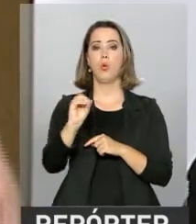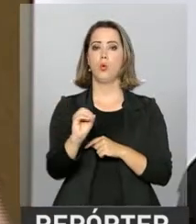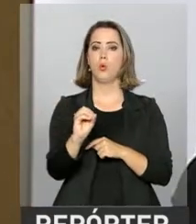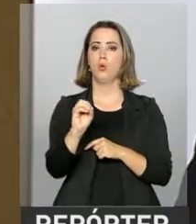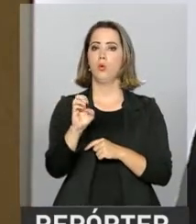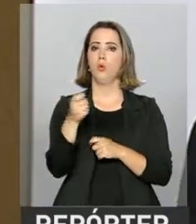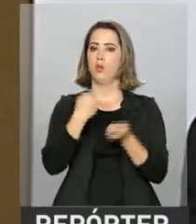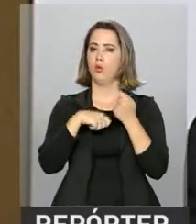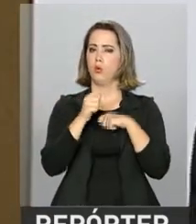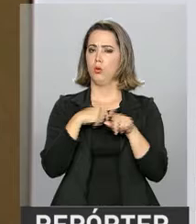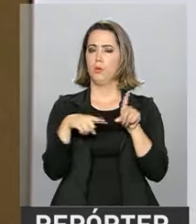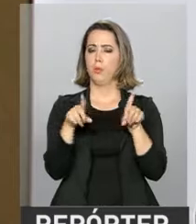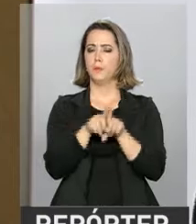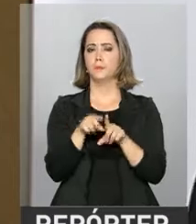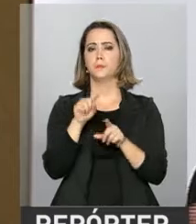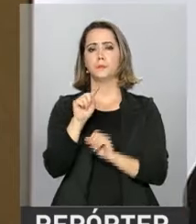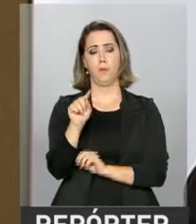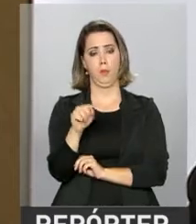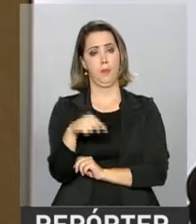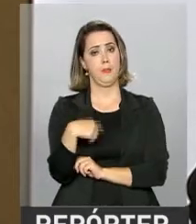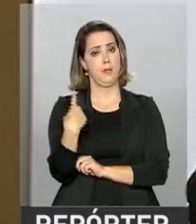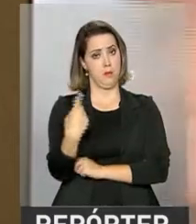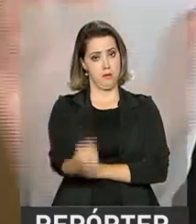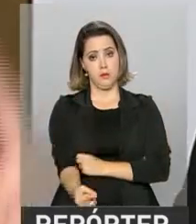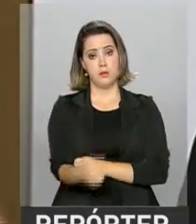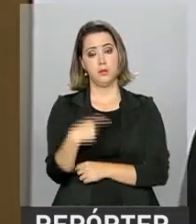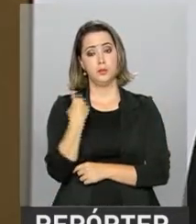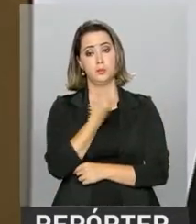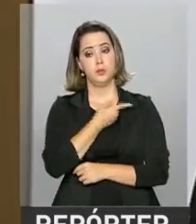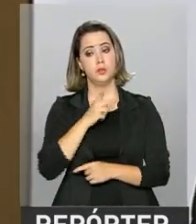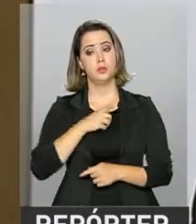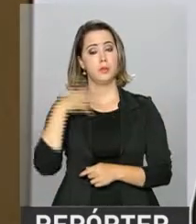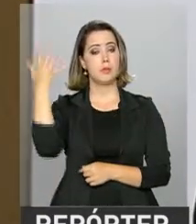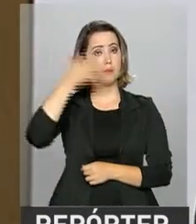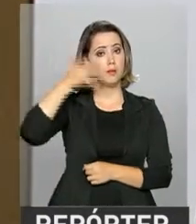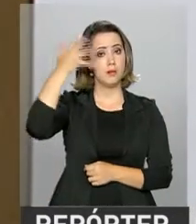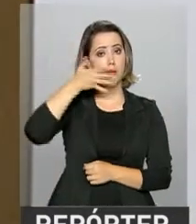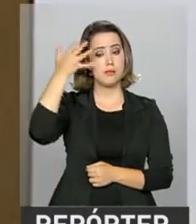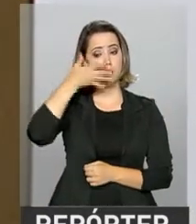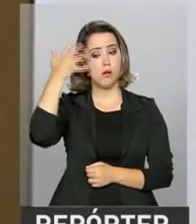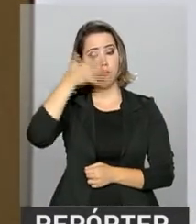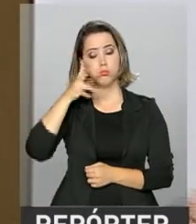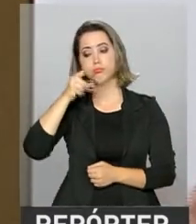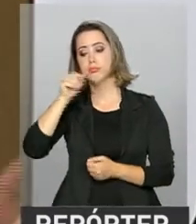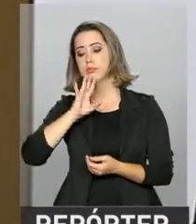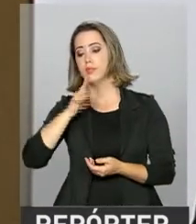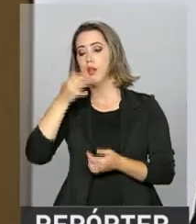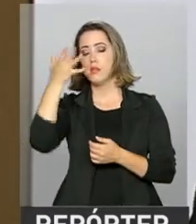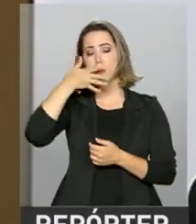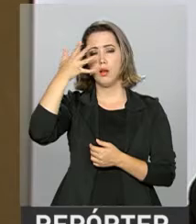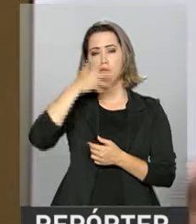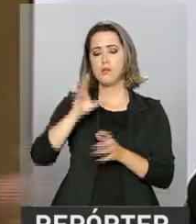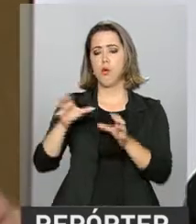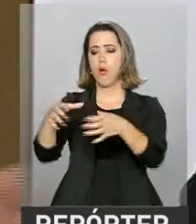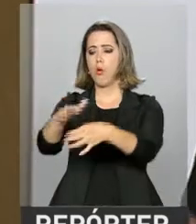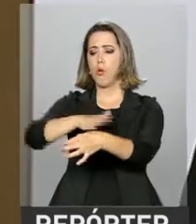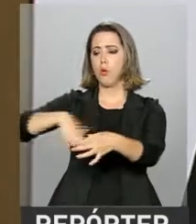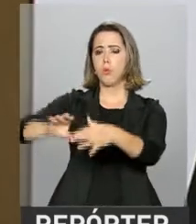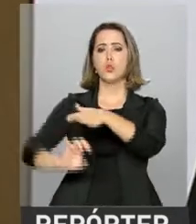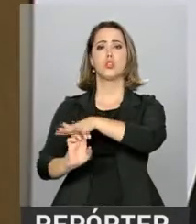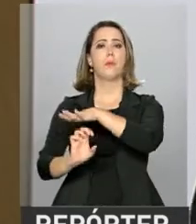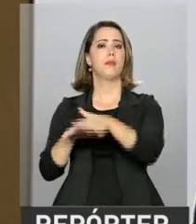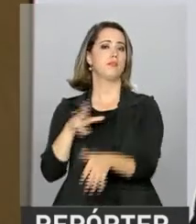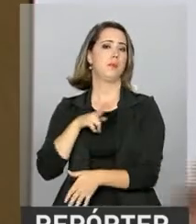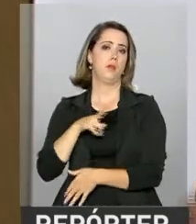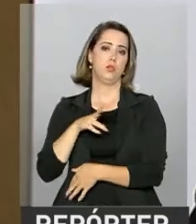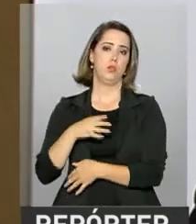seguida, fazemos também palestras a grupos de investidores do setor privado que vão estar